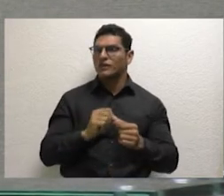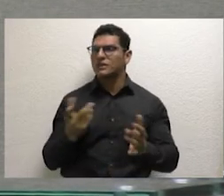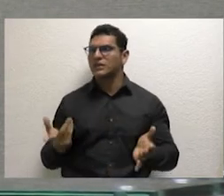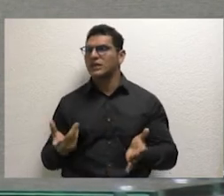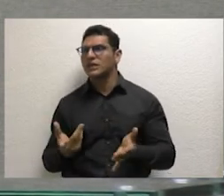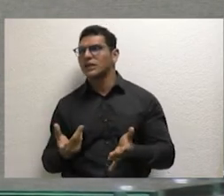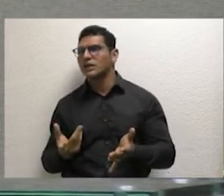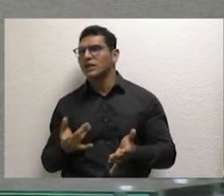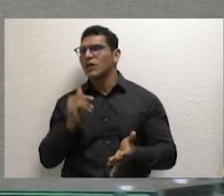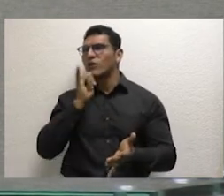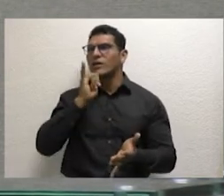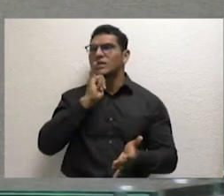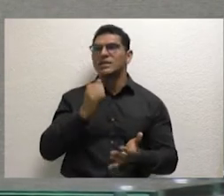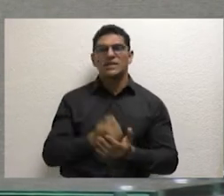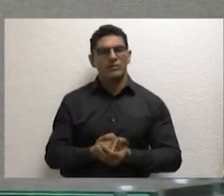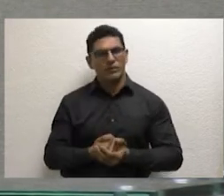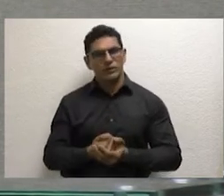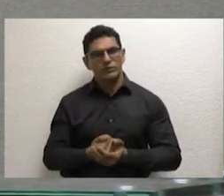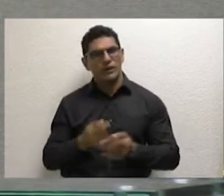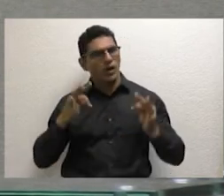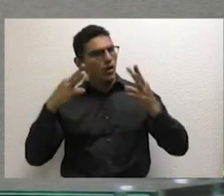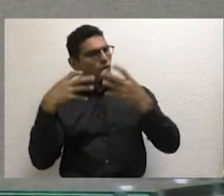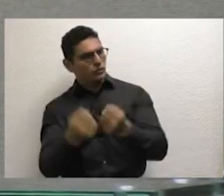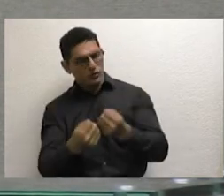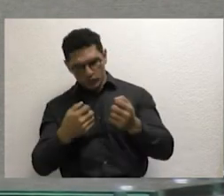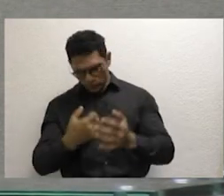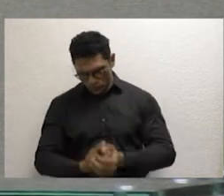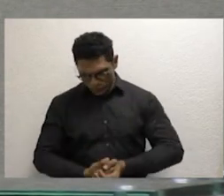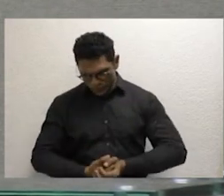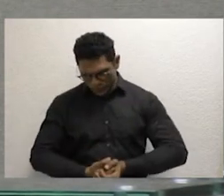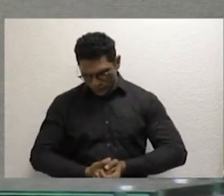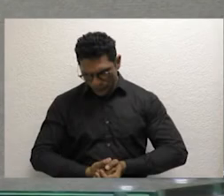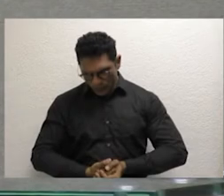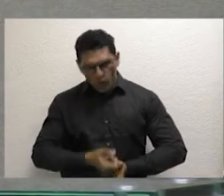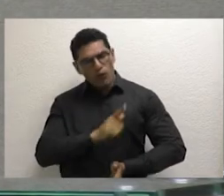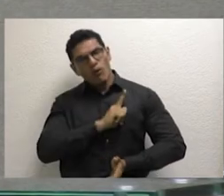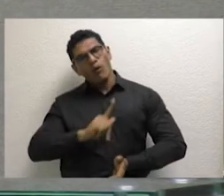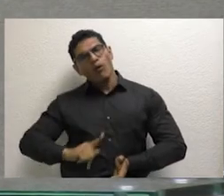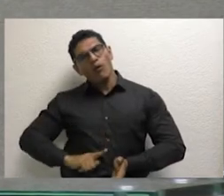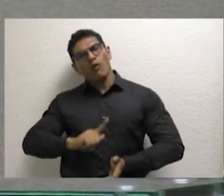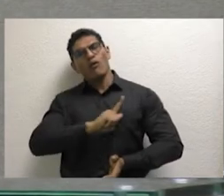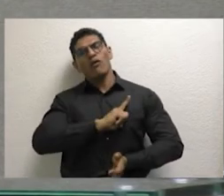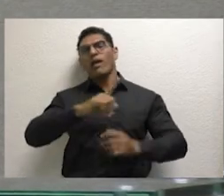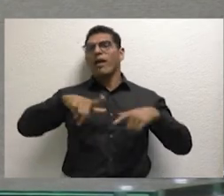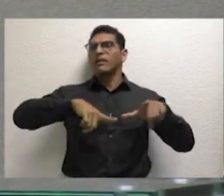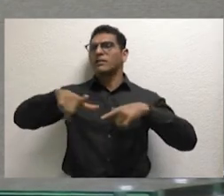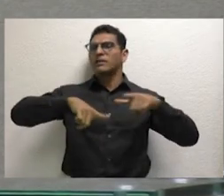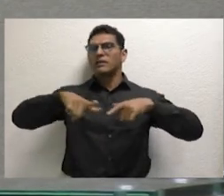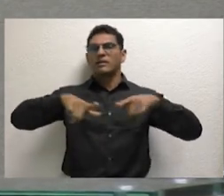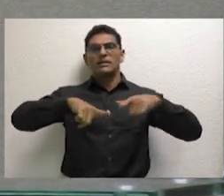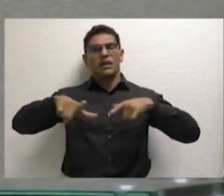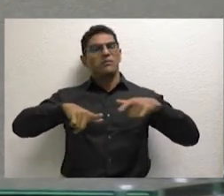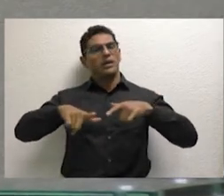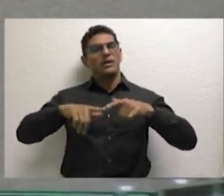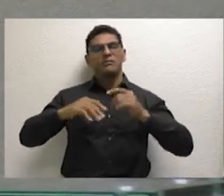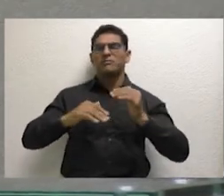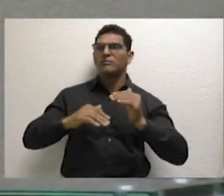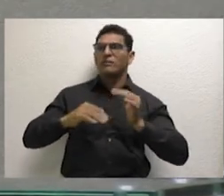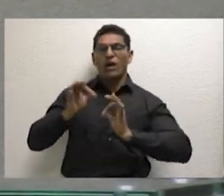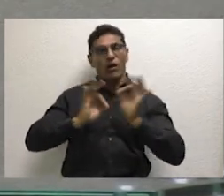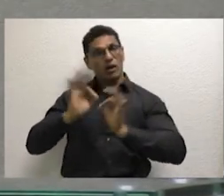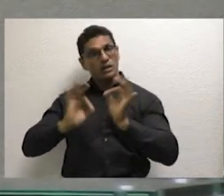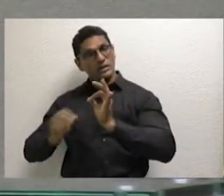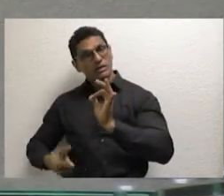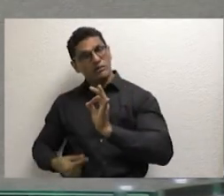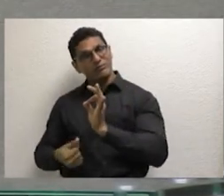que eu quero compartilhar com vossas excelências o papel do governo é trabalhar as questões estruturantes de uma economia